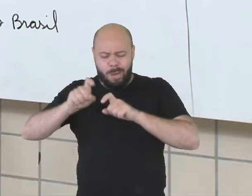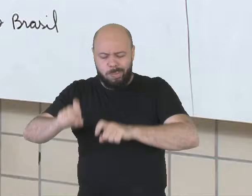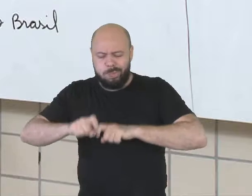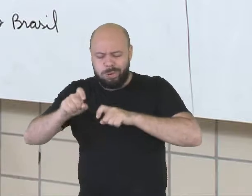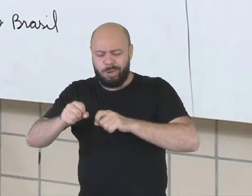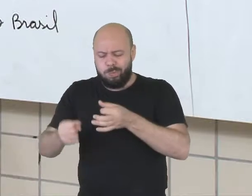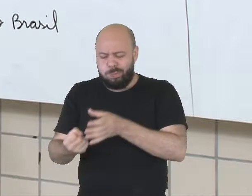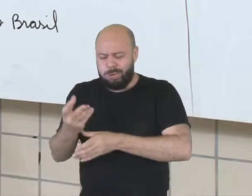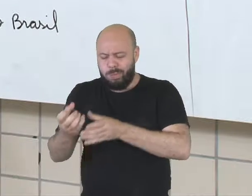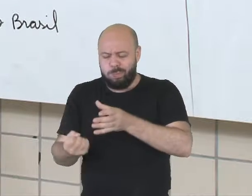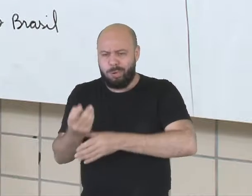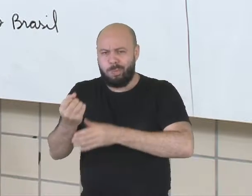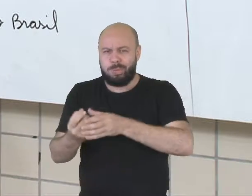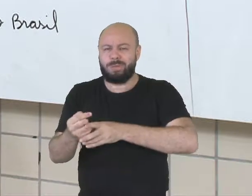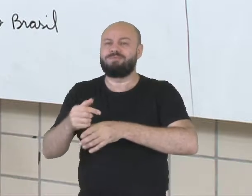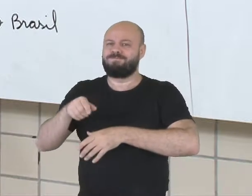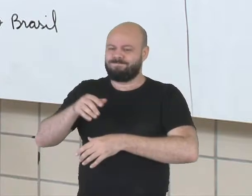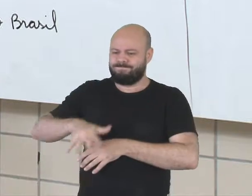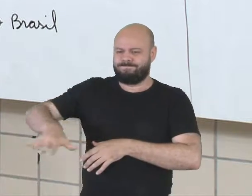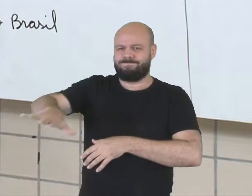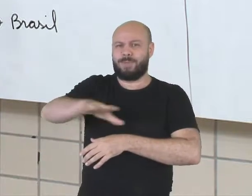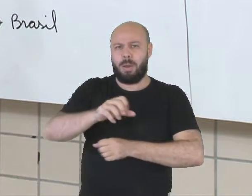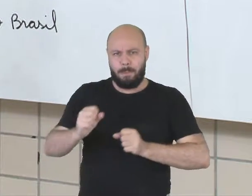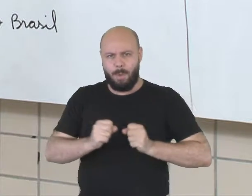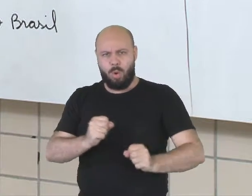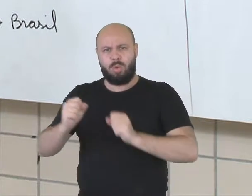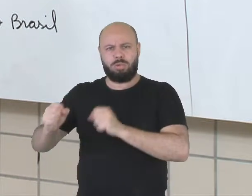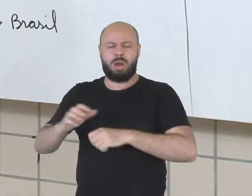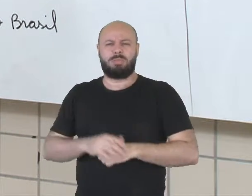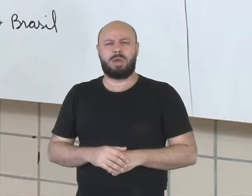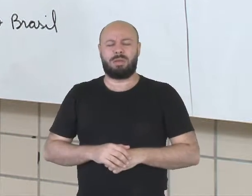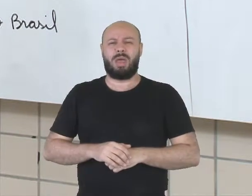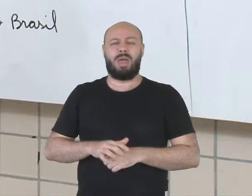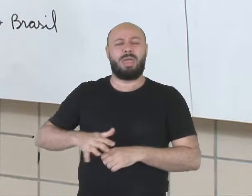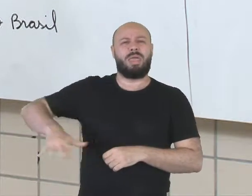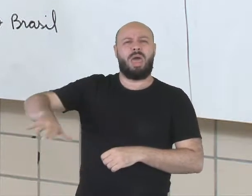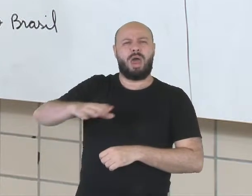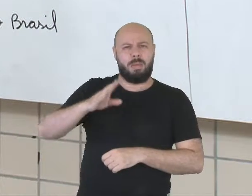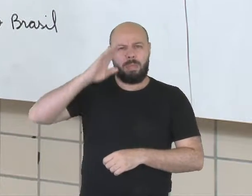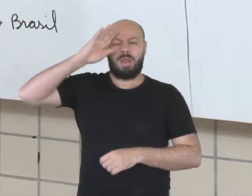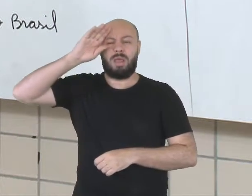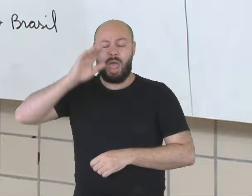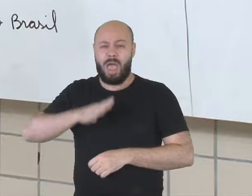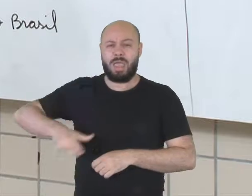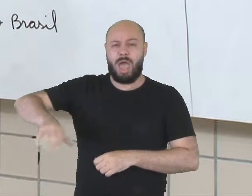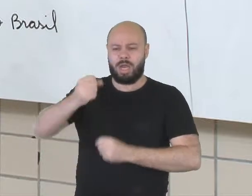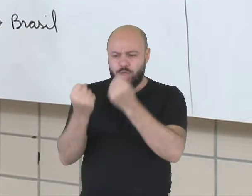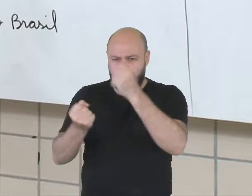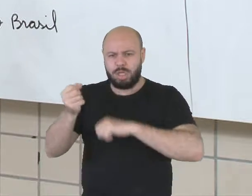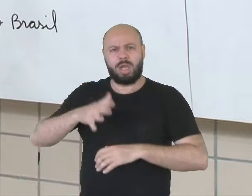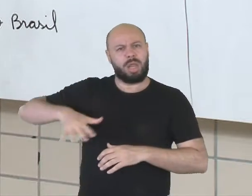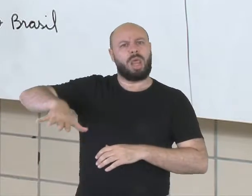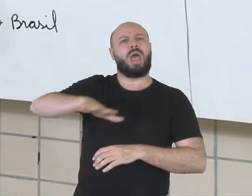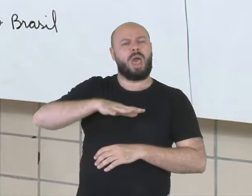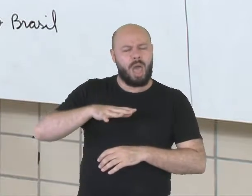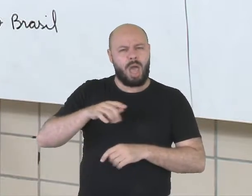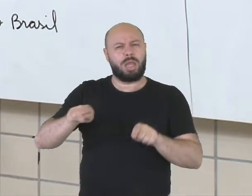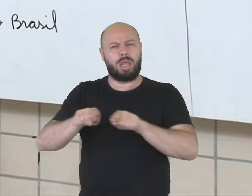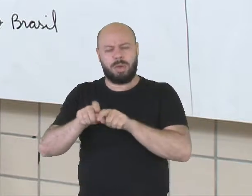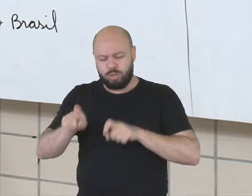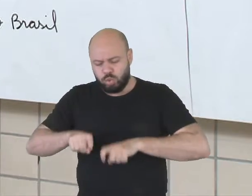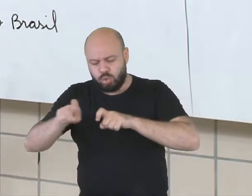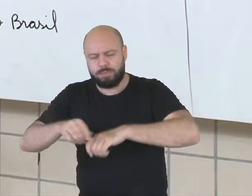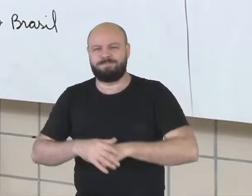a maior potência do mundo, seja ela na agricultura, seja ela militarmente, seja na industrialização. Grandes empresas,